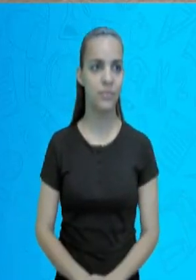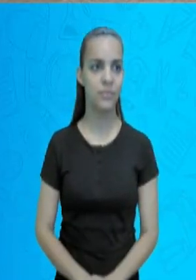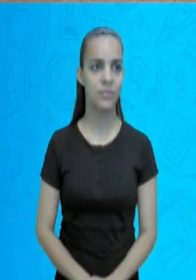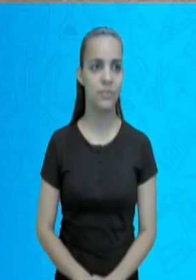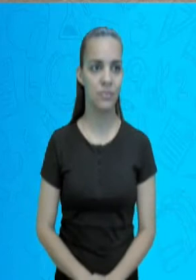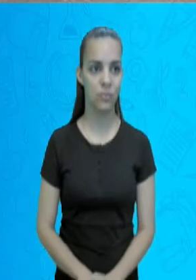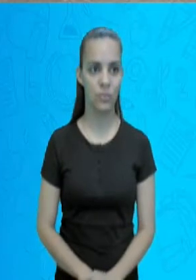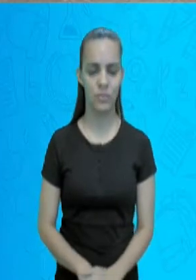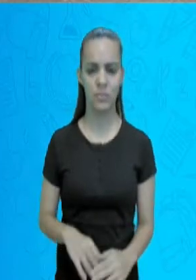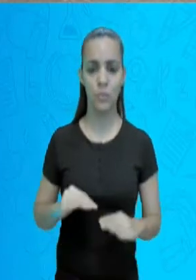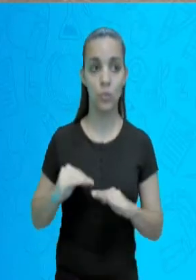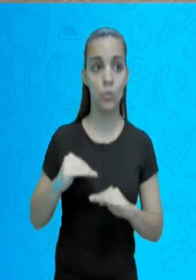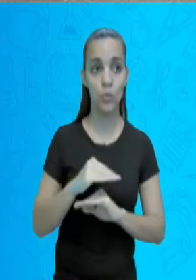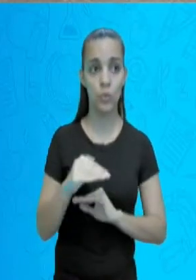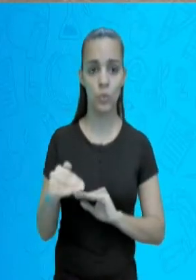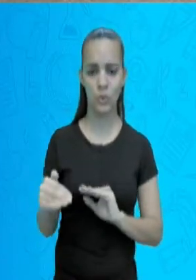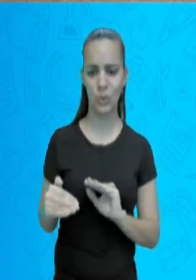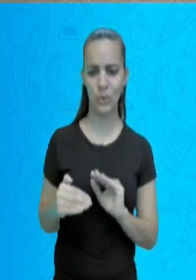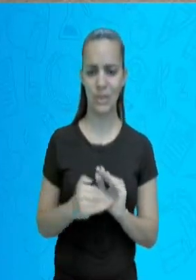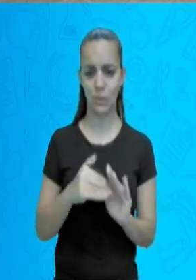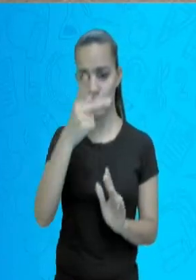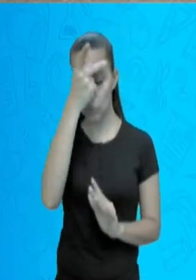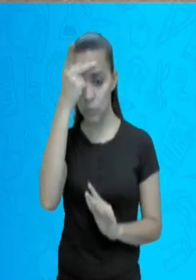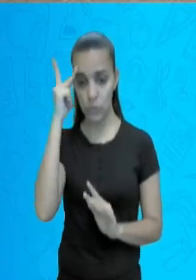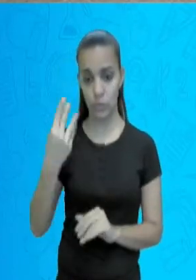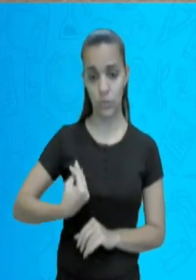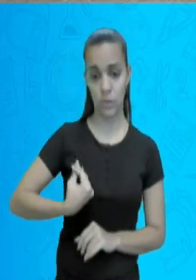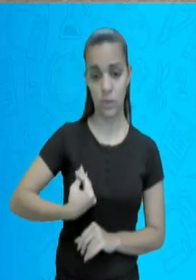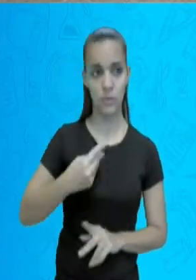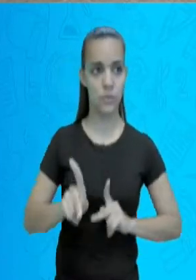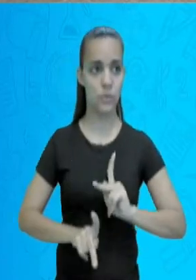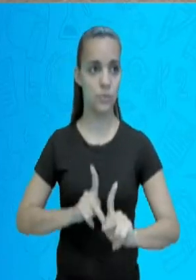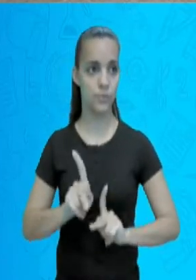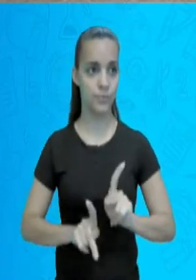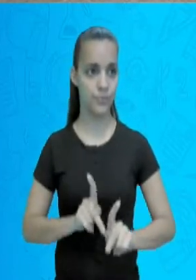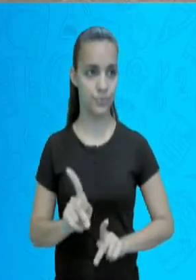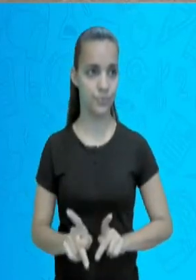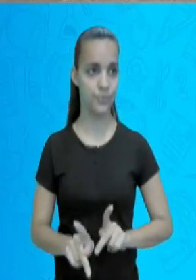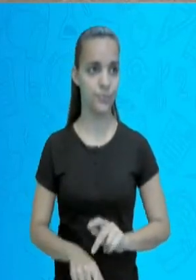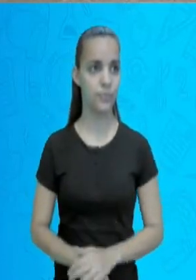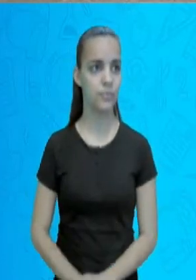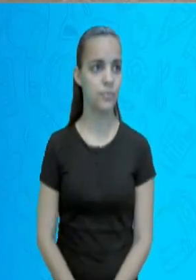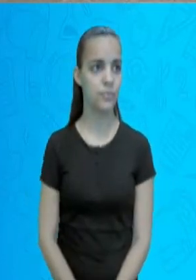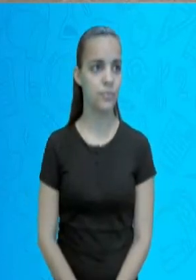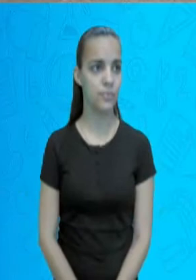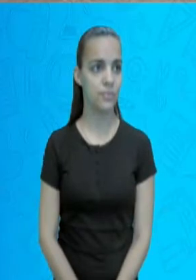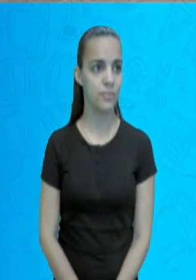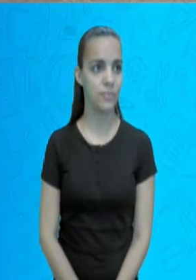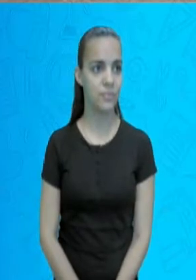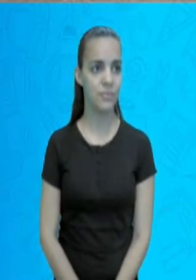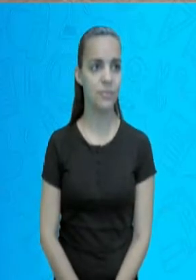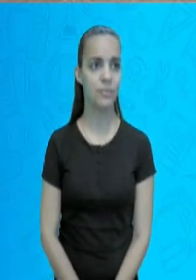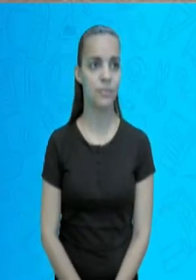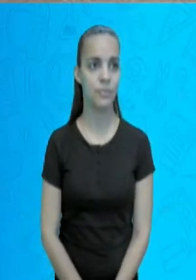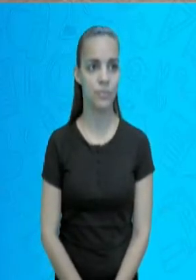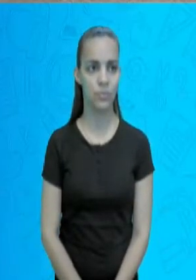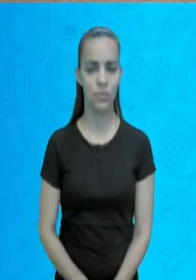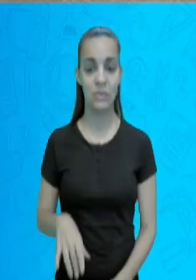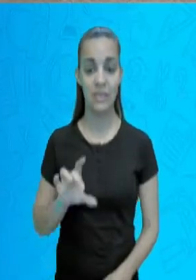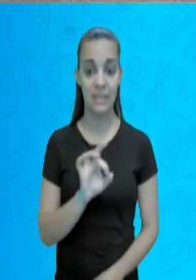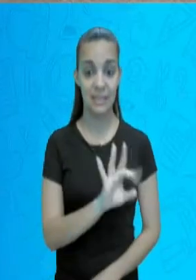pelo total da sua população. Salvo engano, em cada